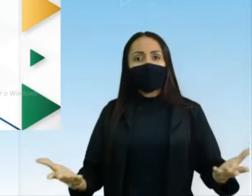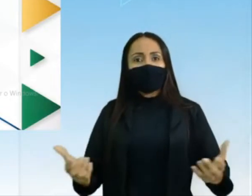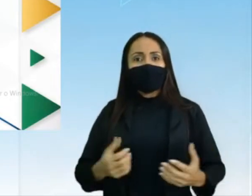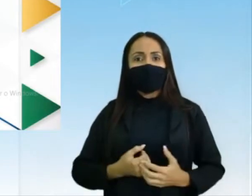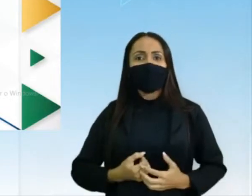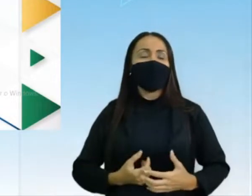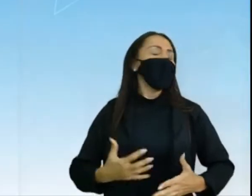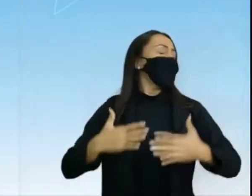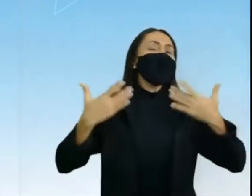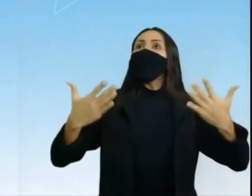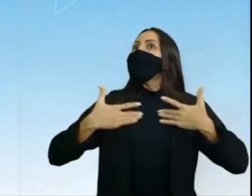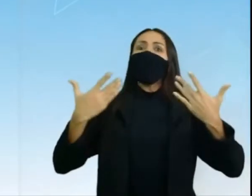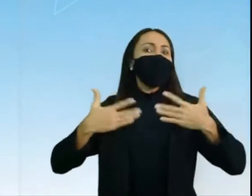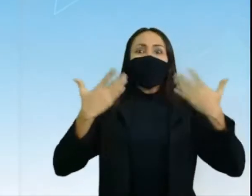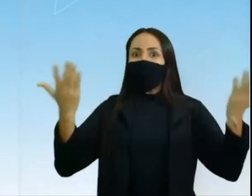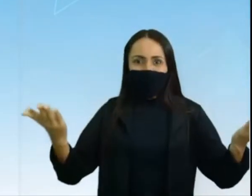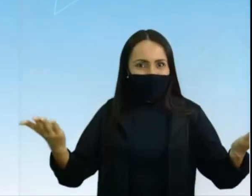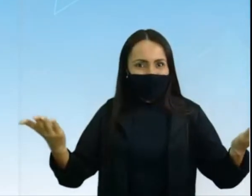Eufórico,